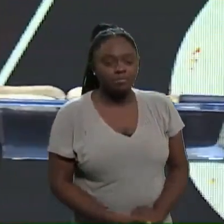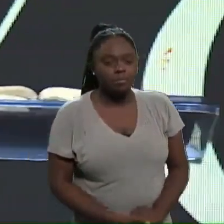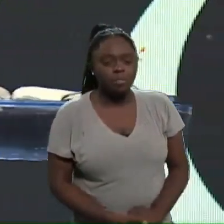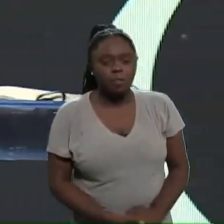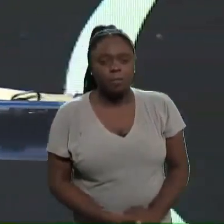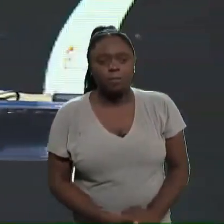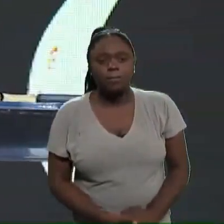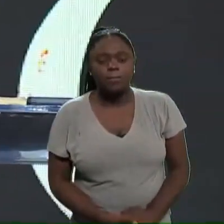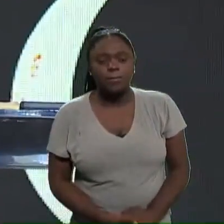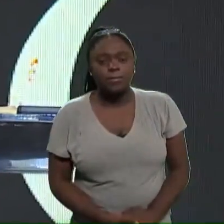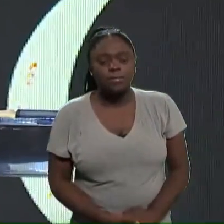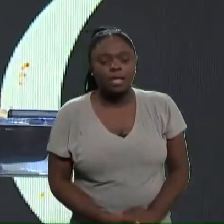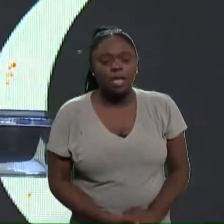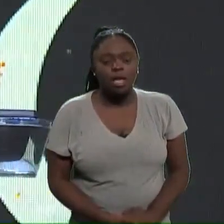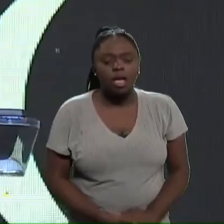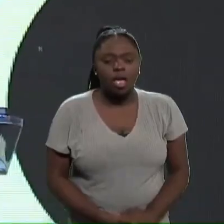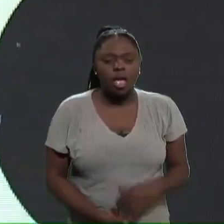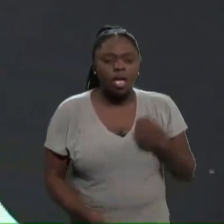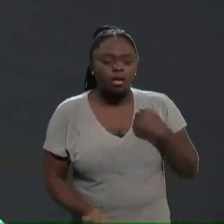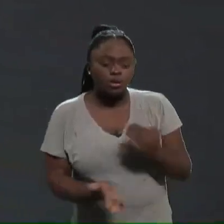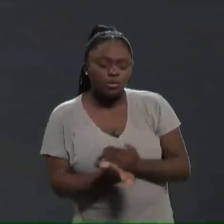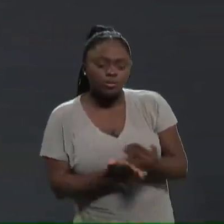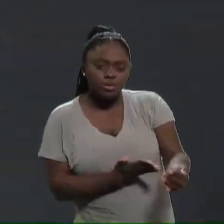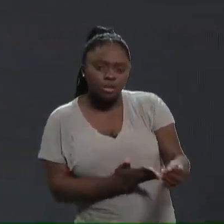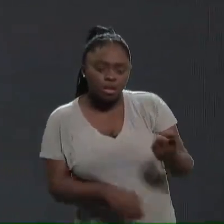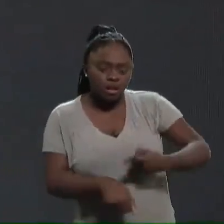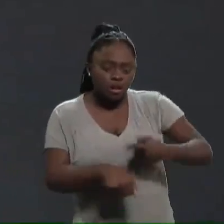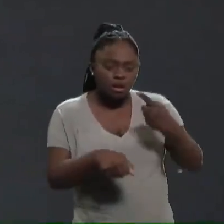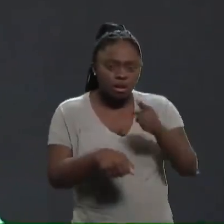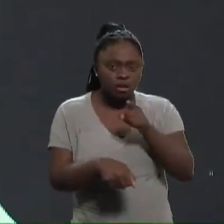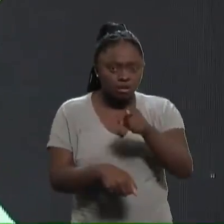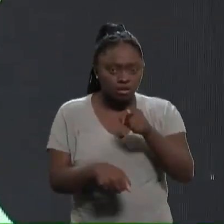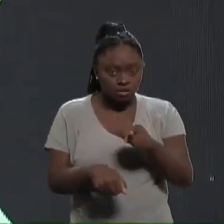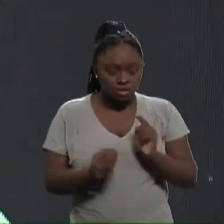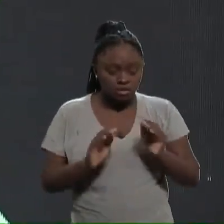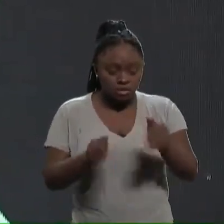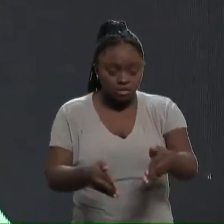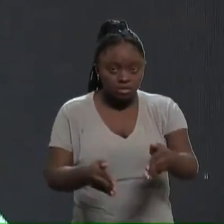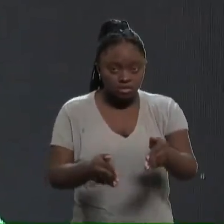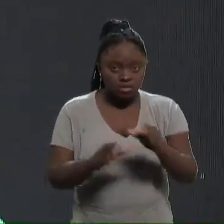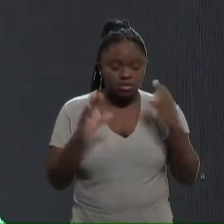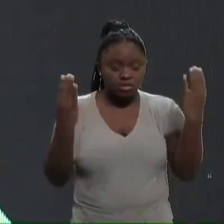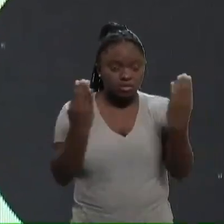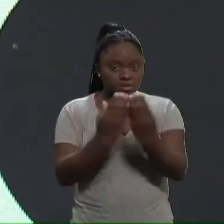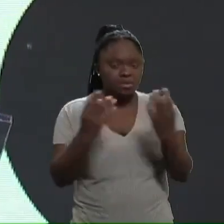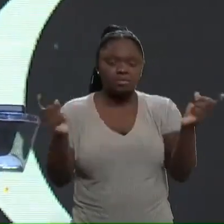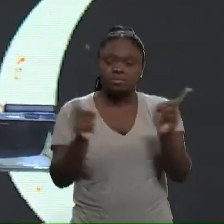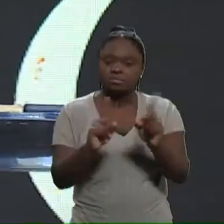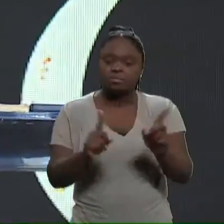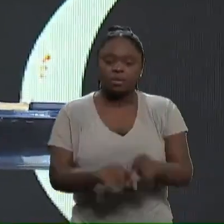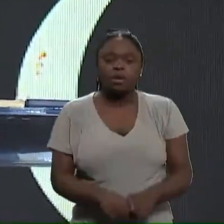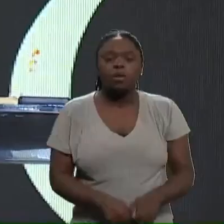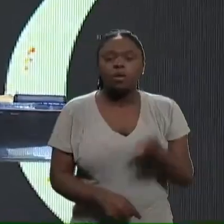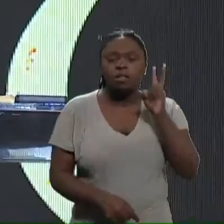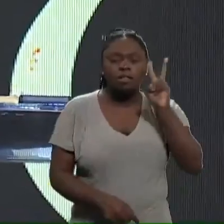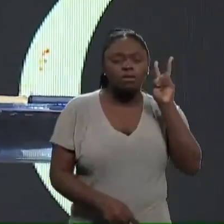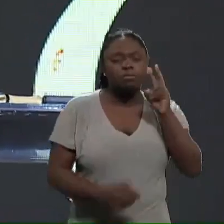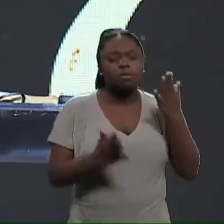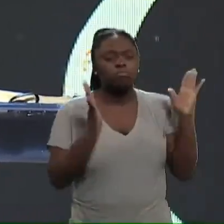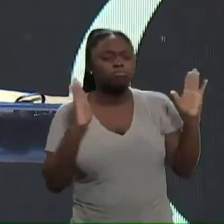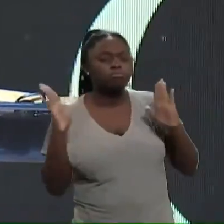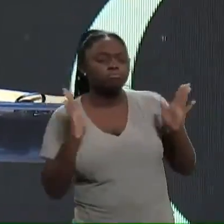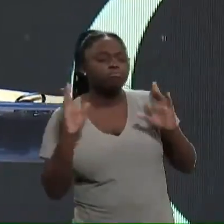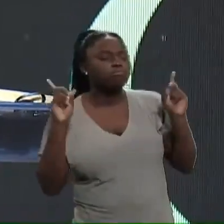Não comecei a fazê-lo quando você chegou aqui na conferência, comecei a fazê-lo quando você teve tantas dificuldades para ver se você